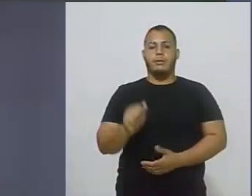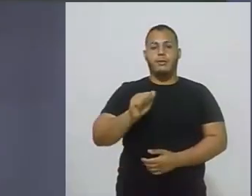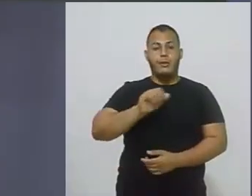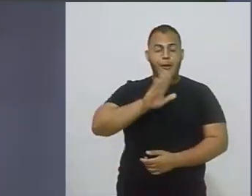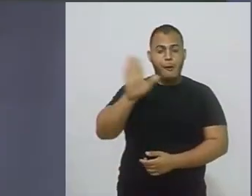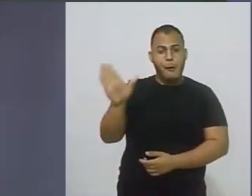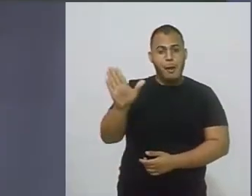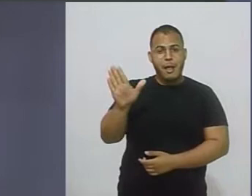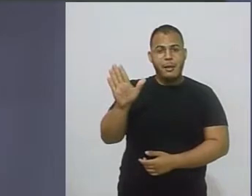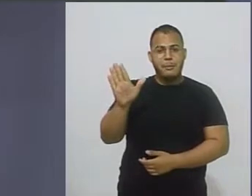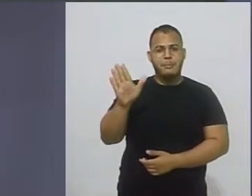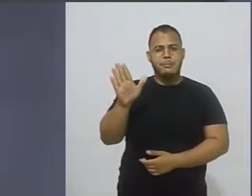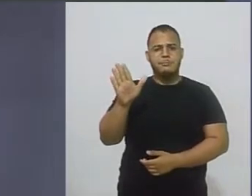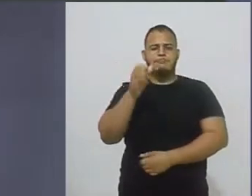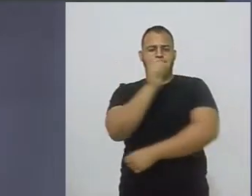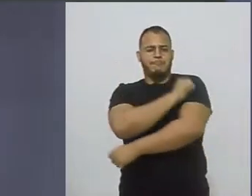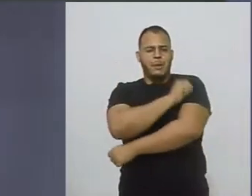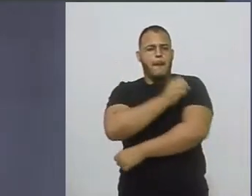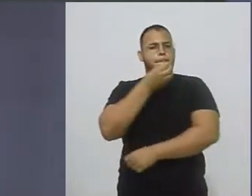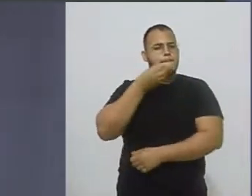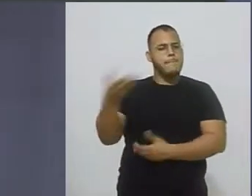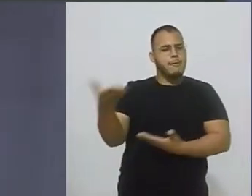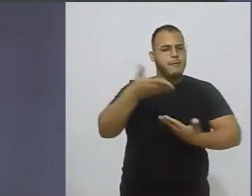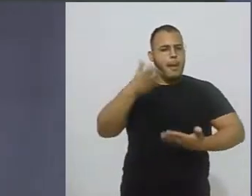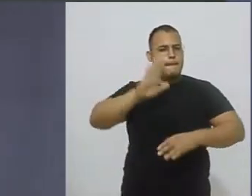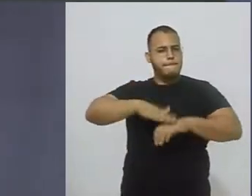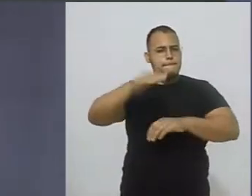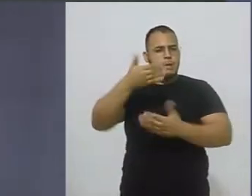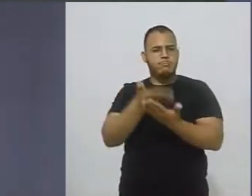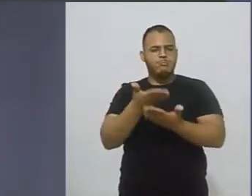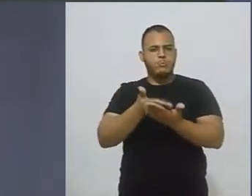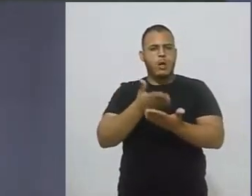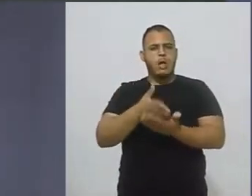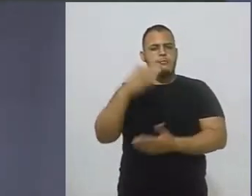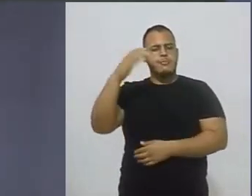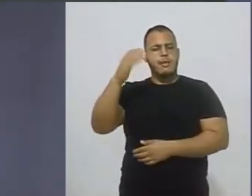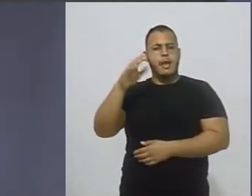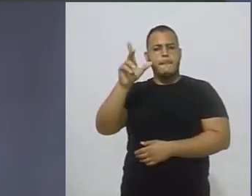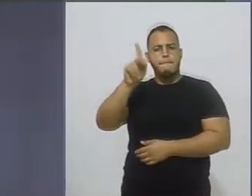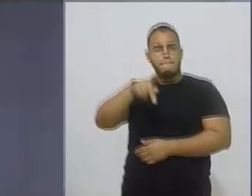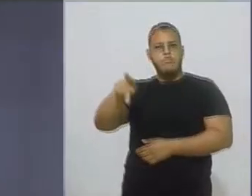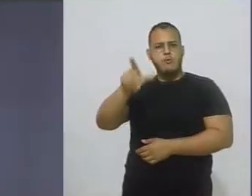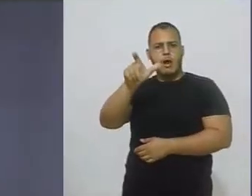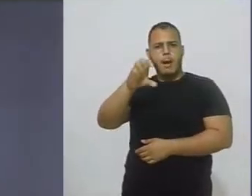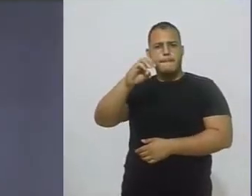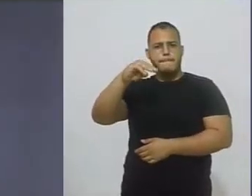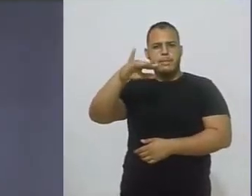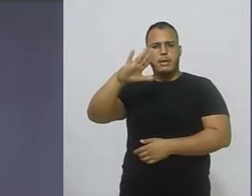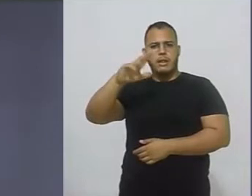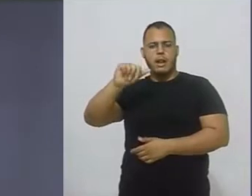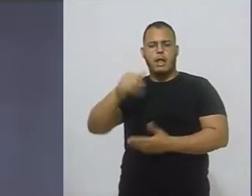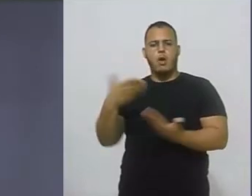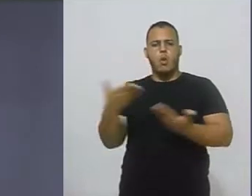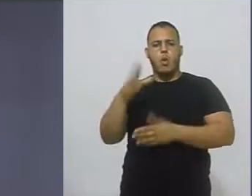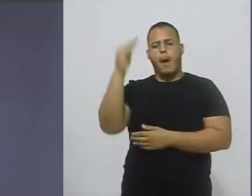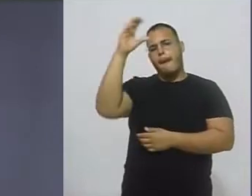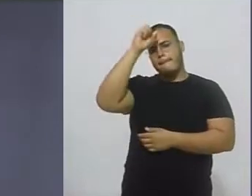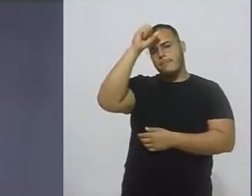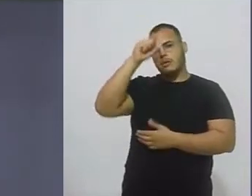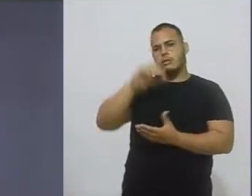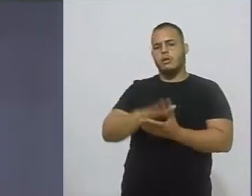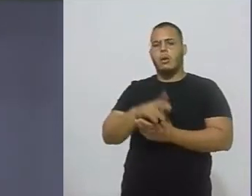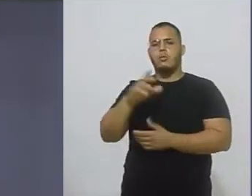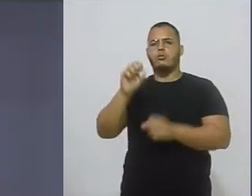Olá pessoal do oitavo ano, sejam todos muito bem-vindos a mais uma aula de ciências. Eu sou a professora Camila e hoje a gente vai aprender sobre o sistema endócrino e